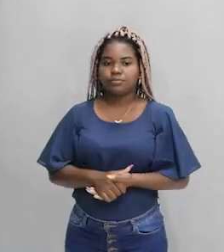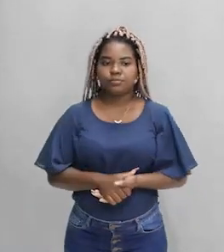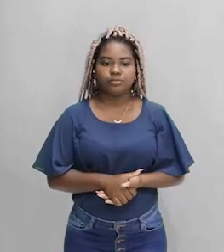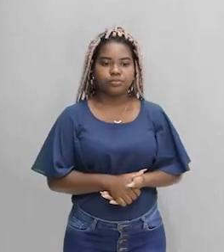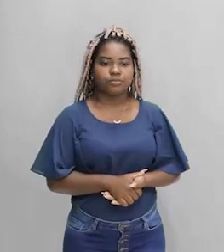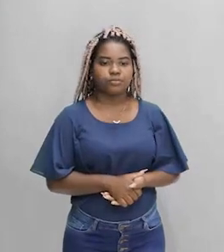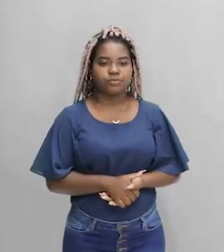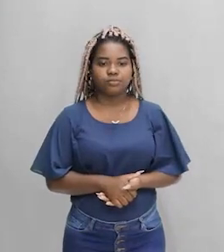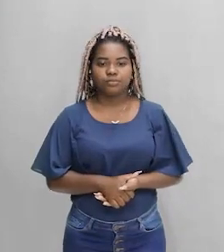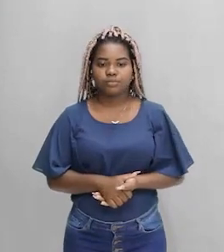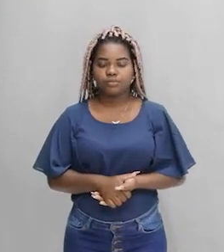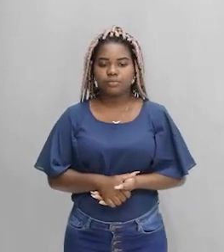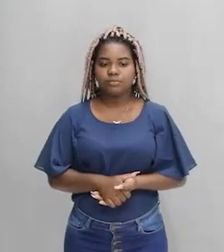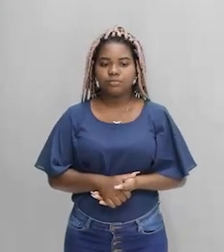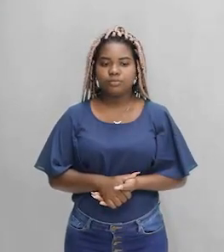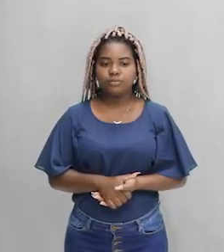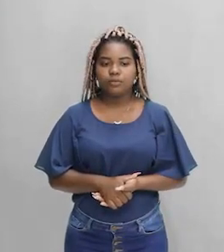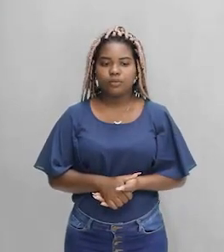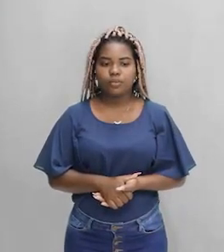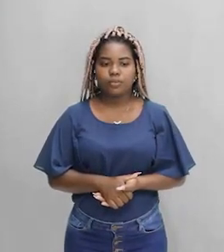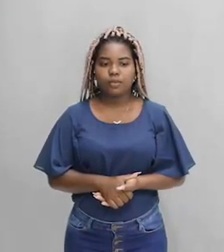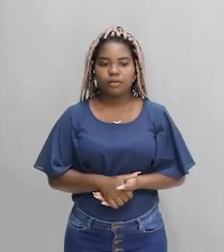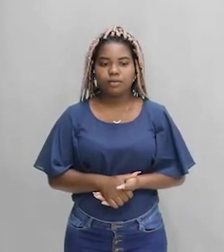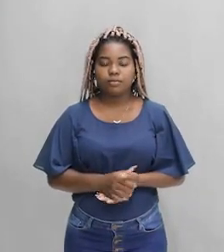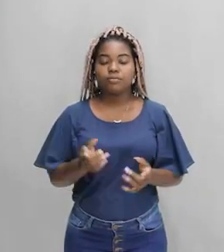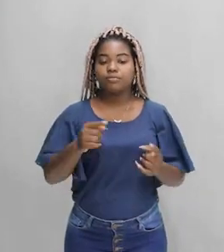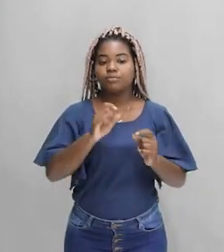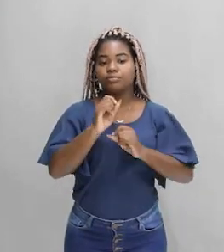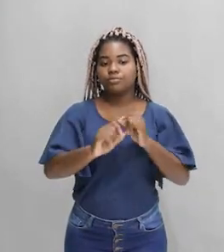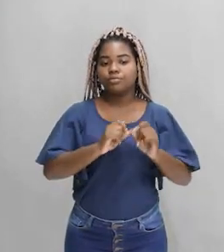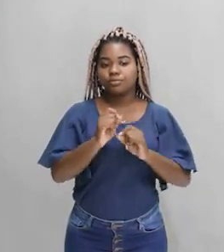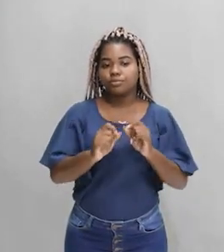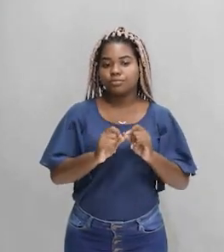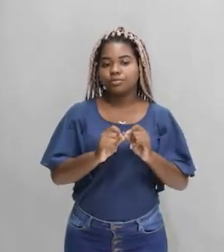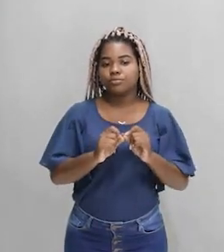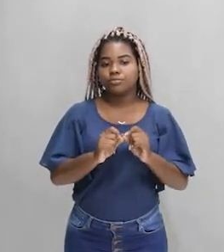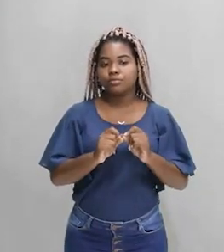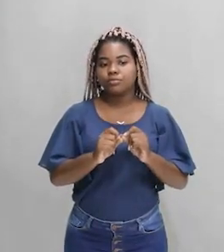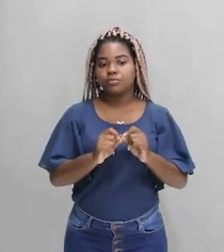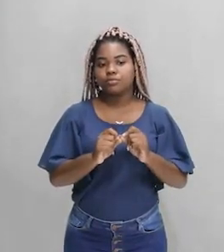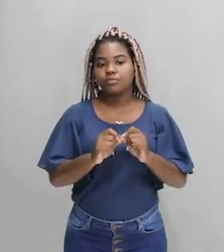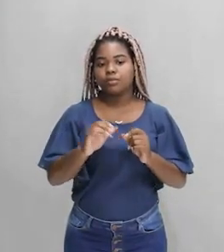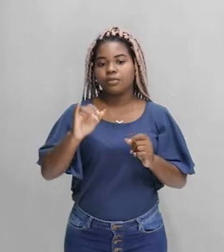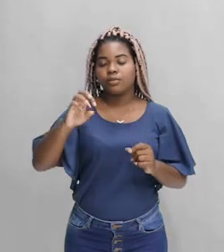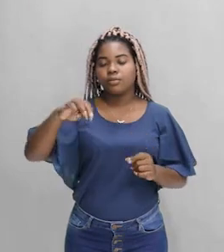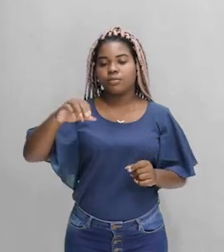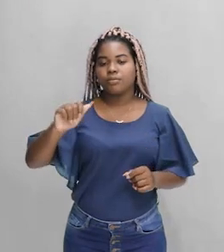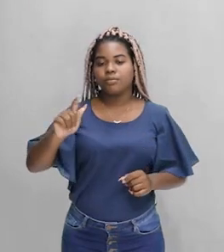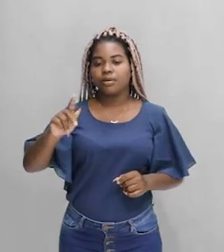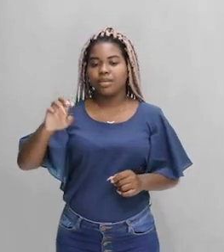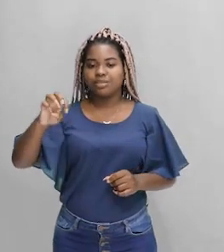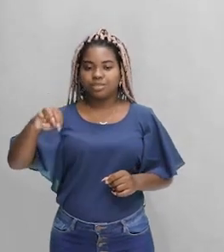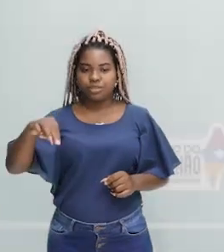Na segunda questão, meu povo, o objetivo é determinar a imagem de alguns números, tá?